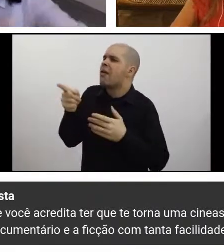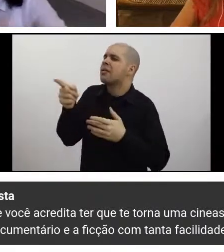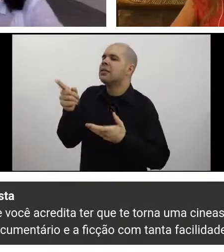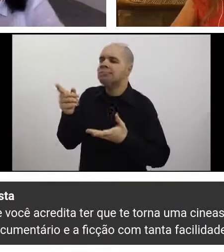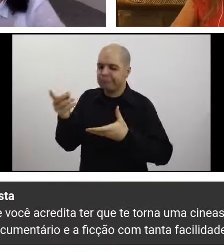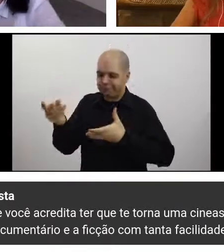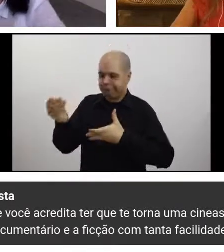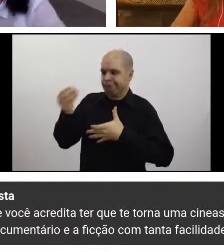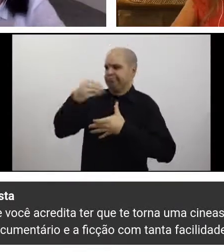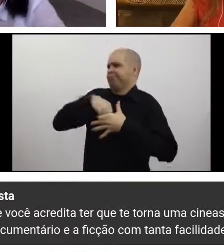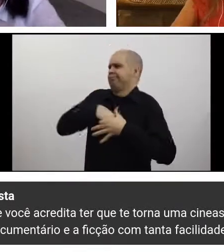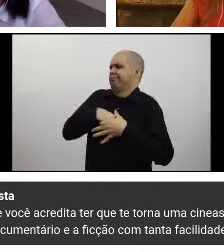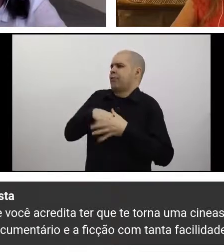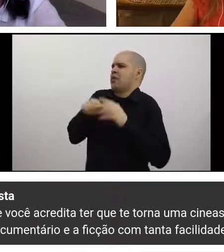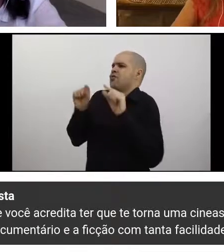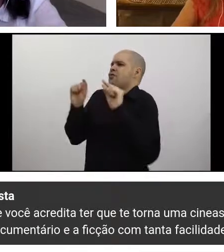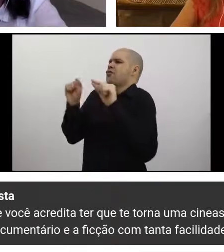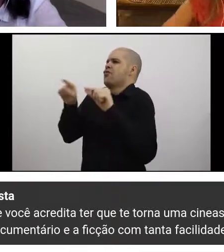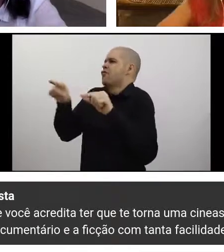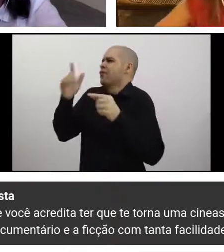ficção com tanta facilidade?